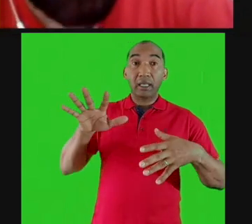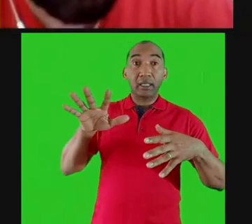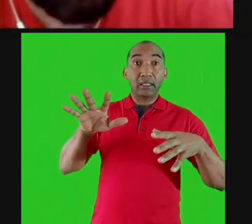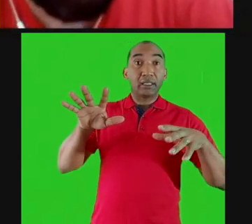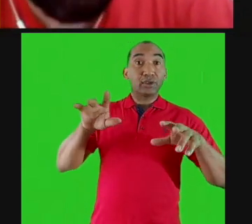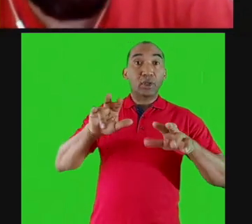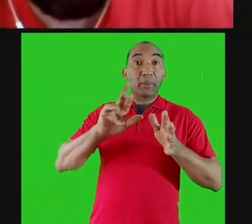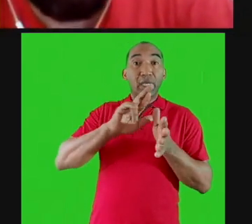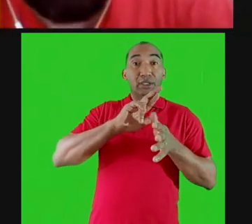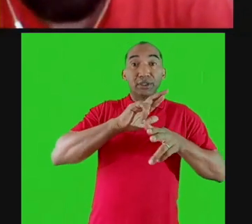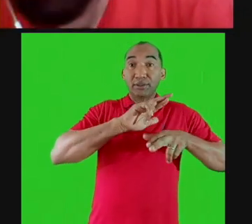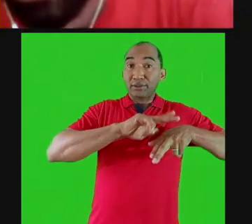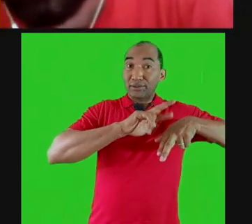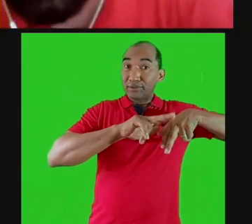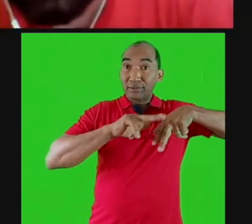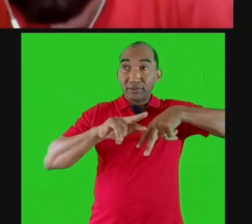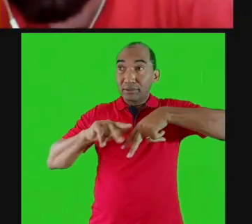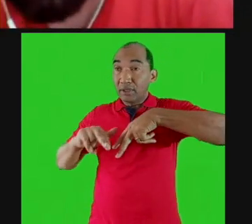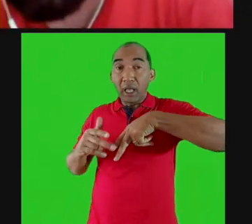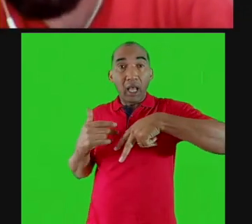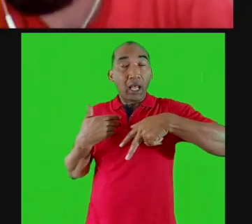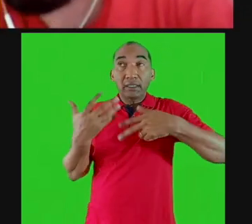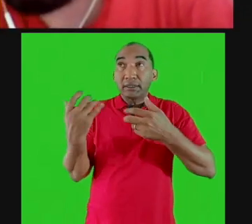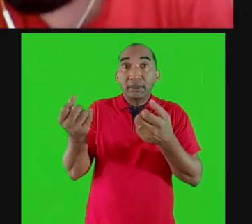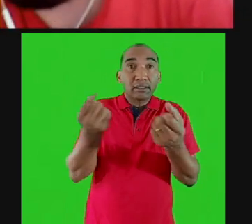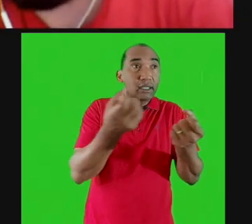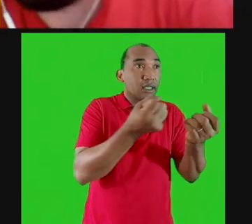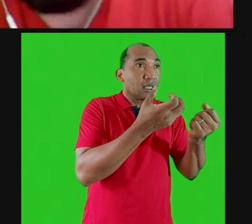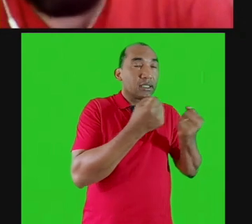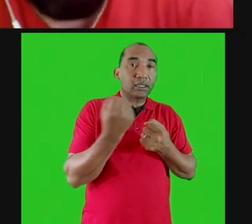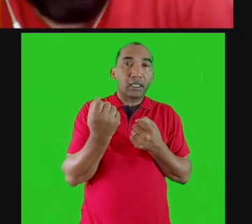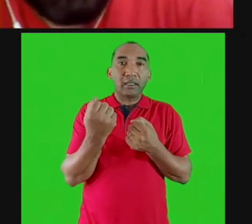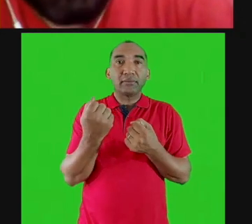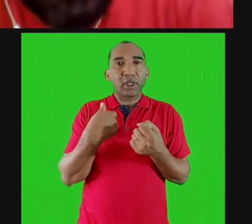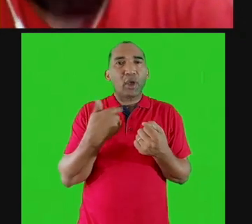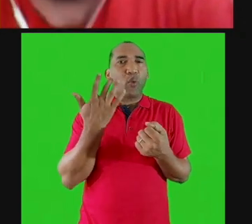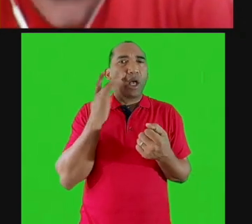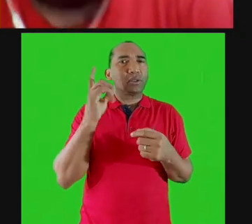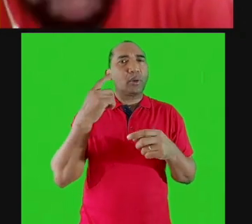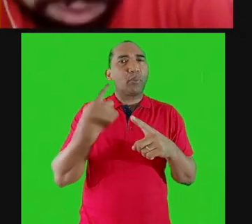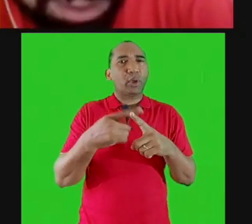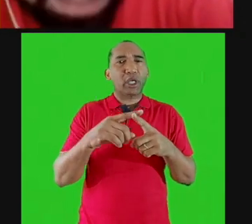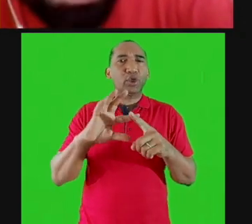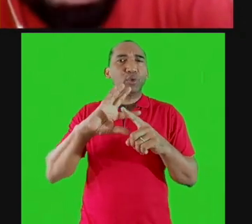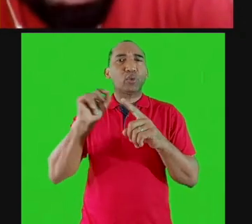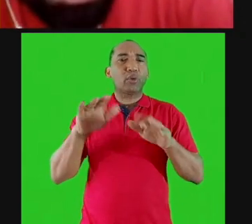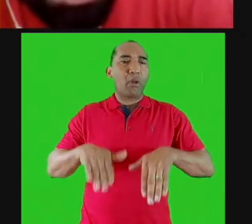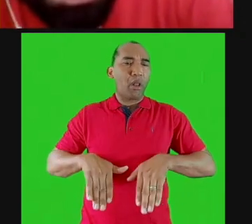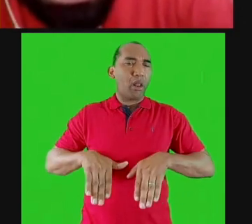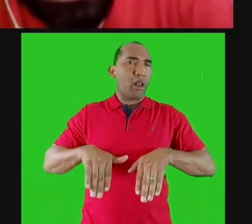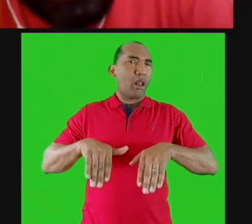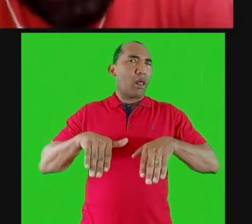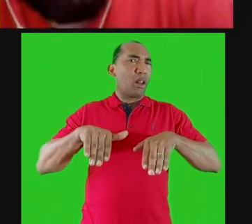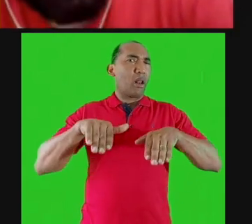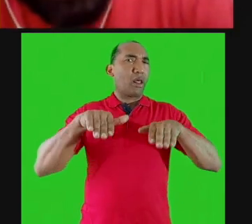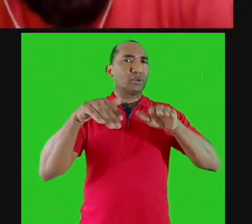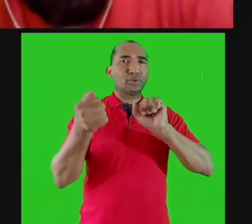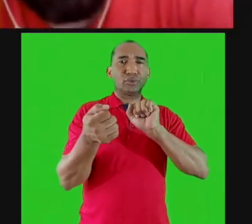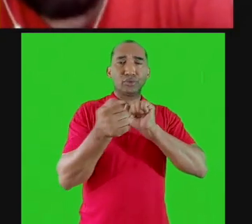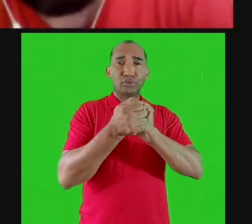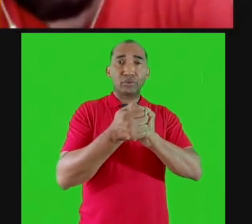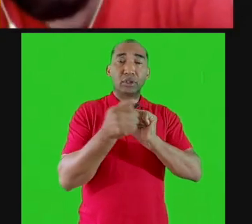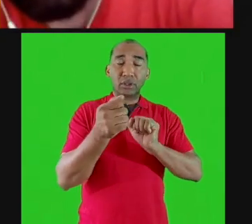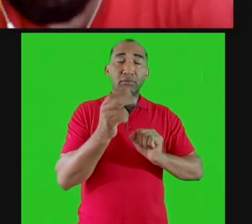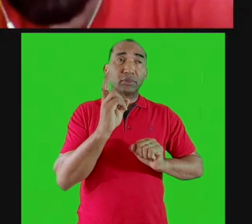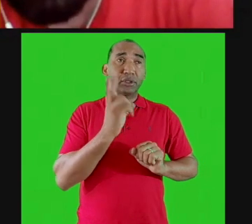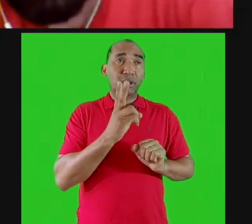da liberdade sexual que é muito ampla. Eu acho que isso deve-se muito ao processo de todo mundo crescer junto. A gente cresceu todo mundo junto, a gente acompanhou esse